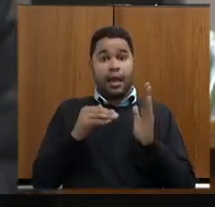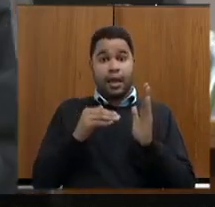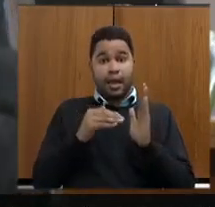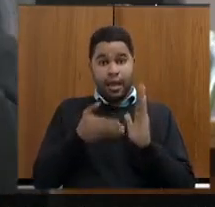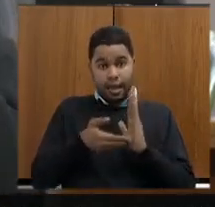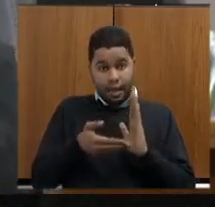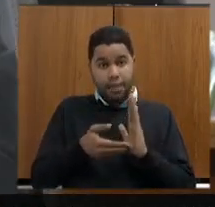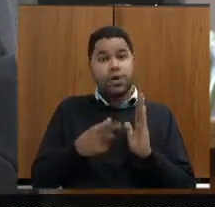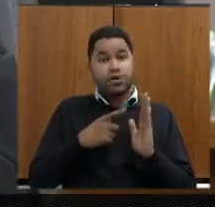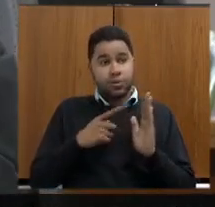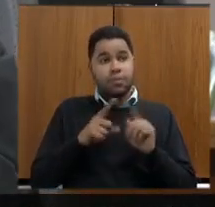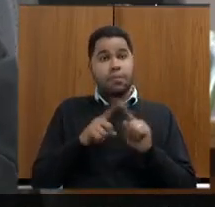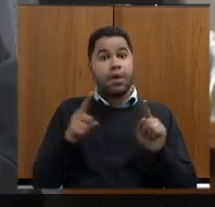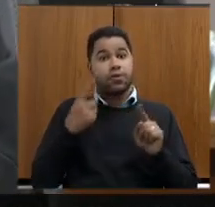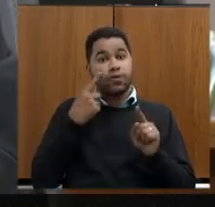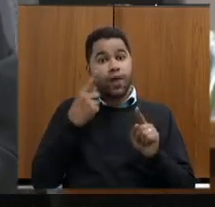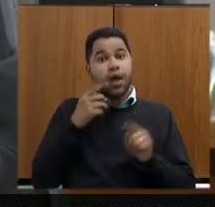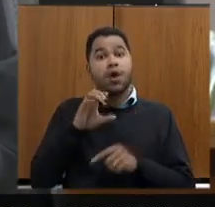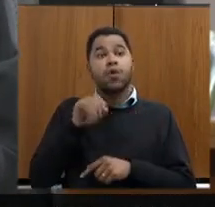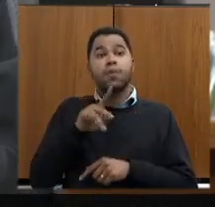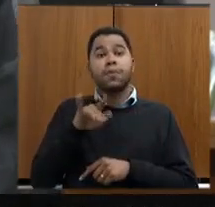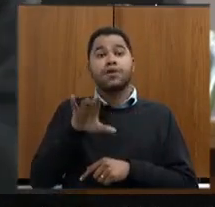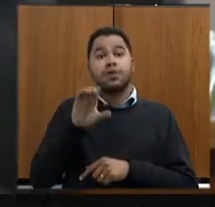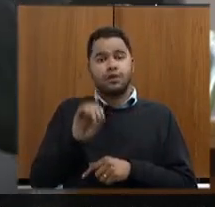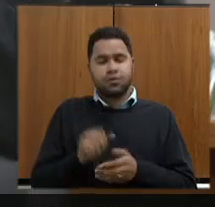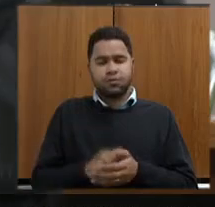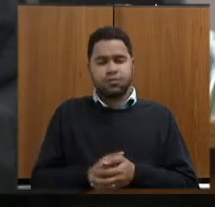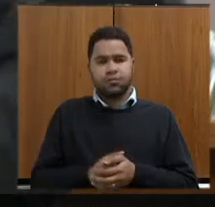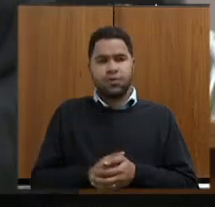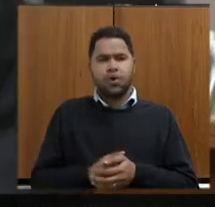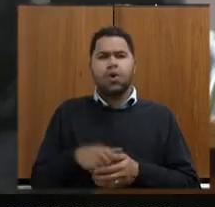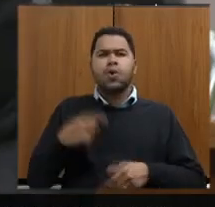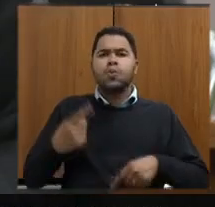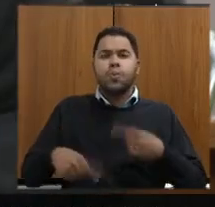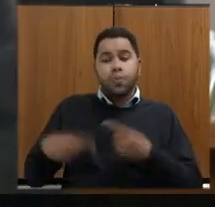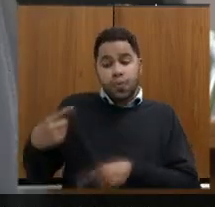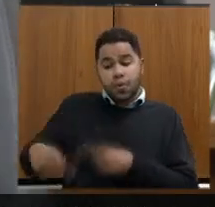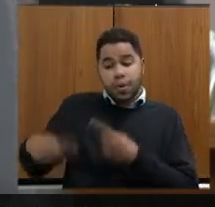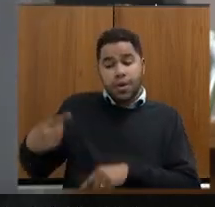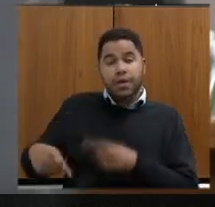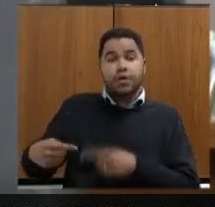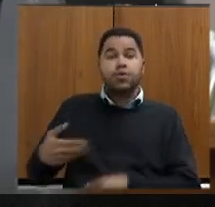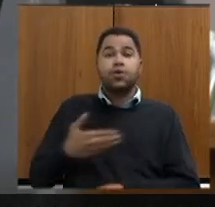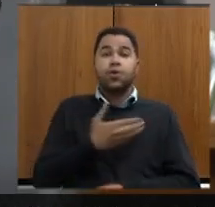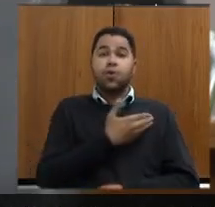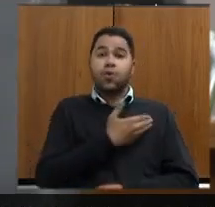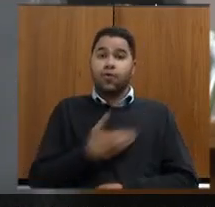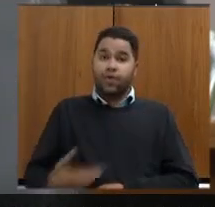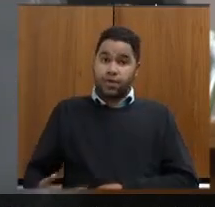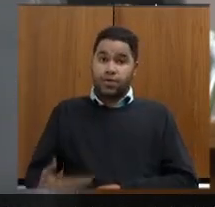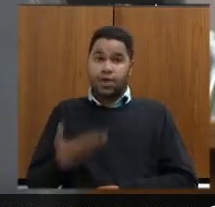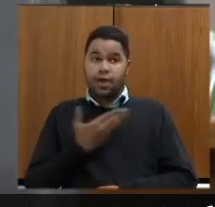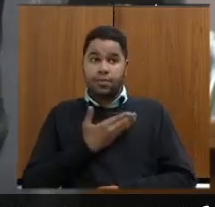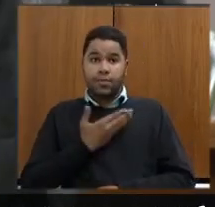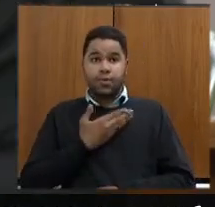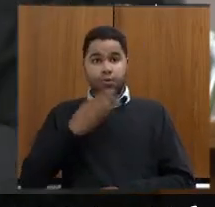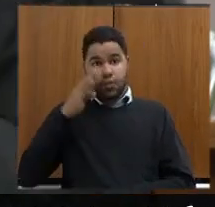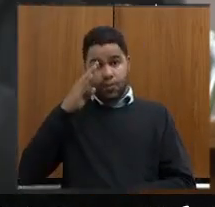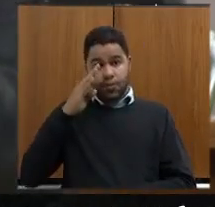tô discutindo aqui a compensação a política porque o governador é amigo do presidente bolsonaro